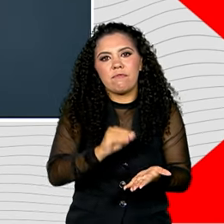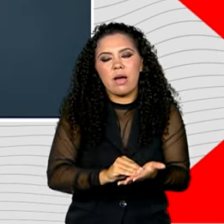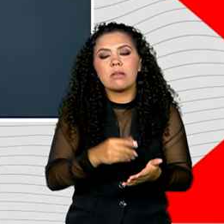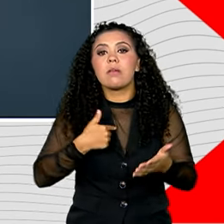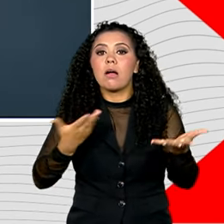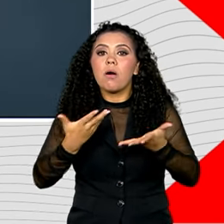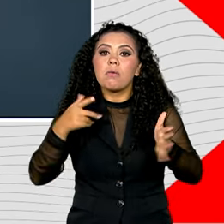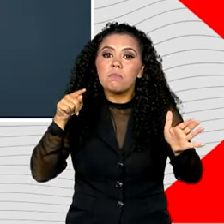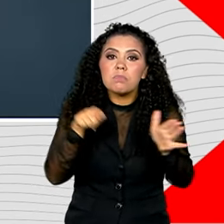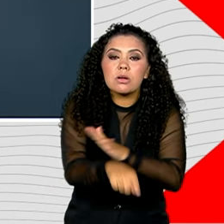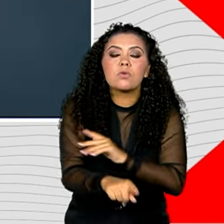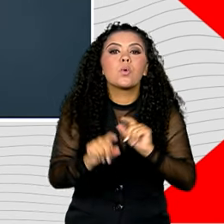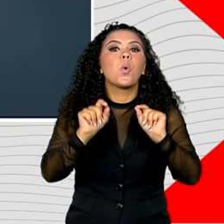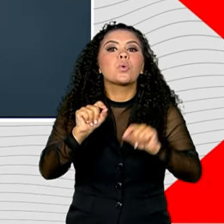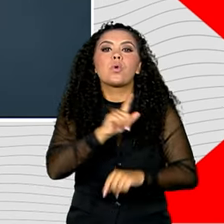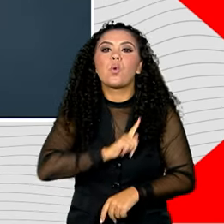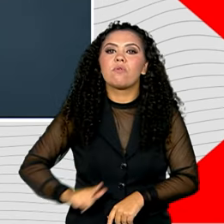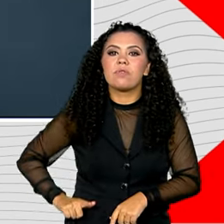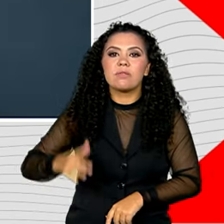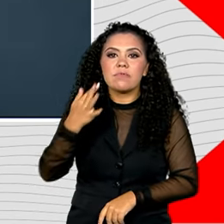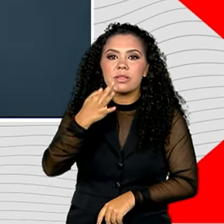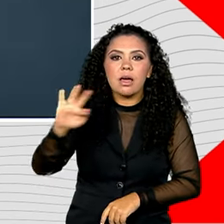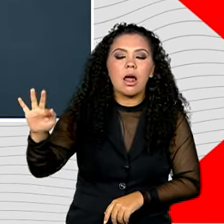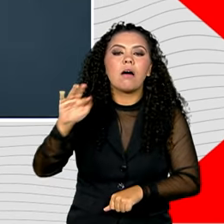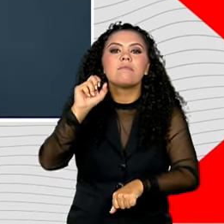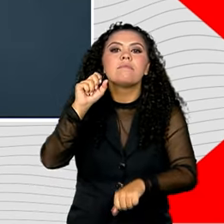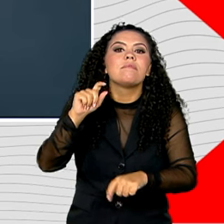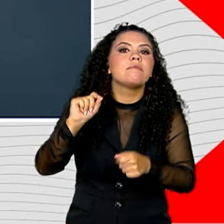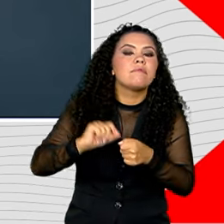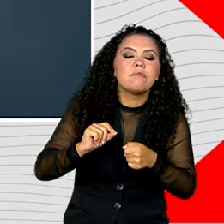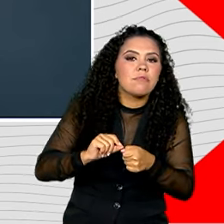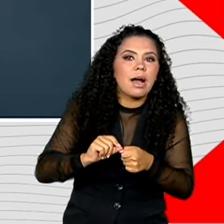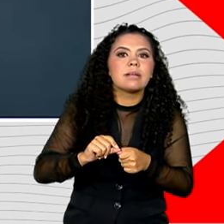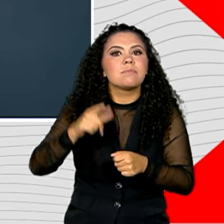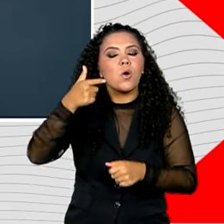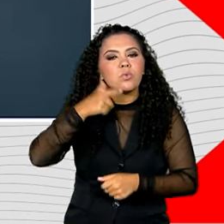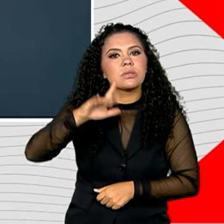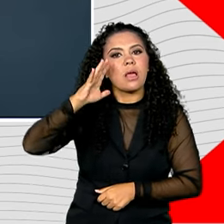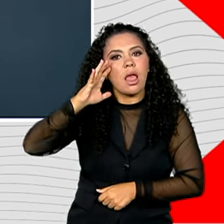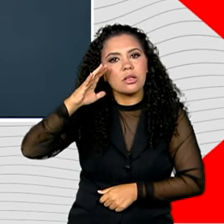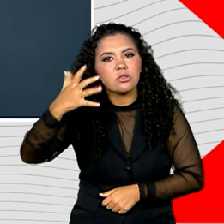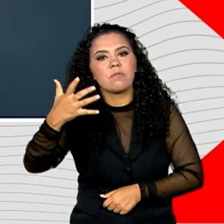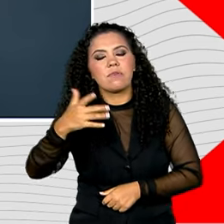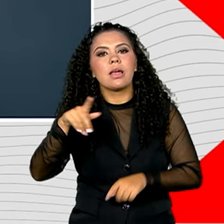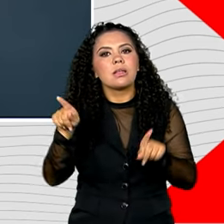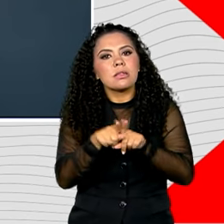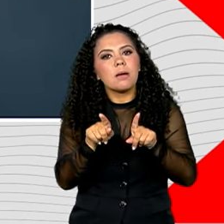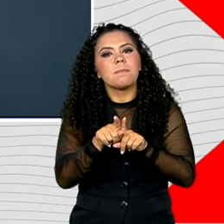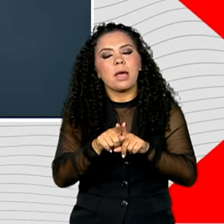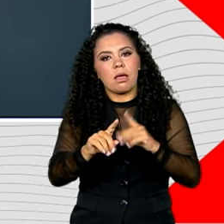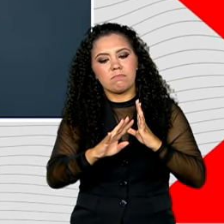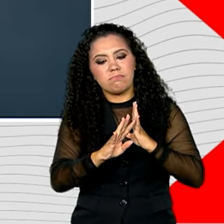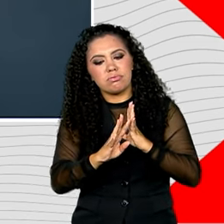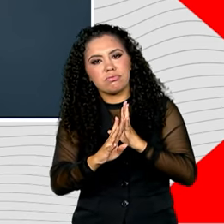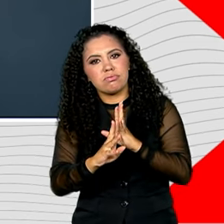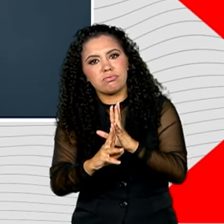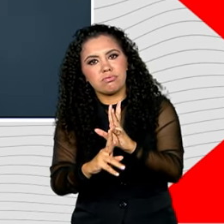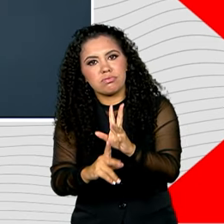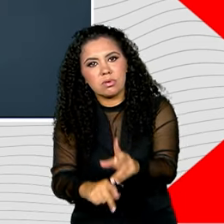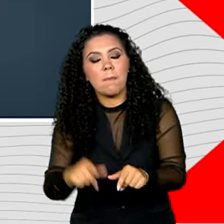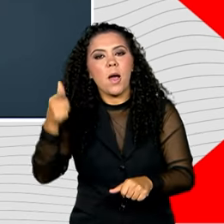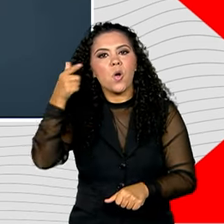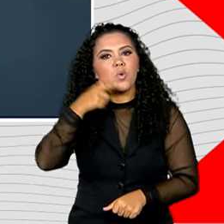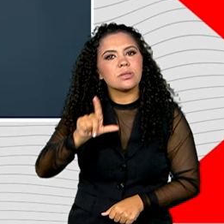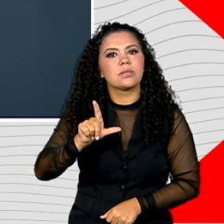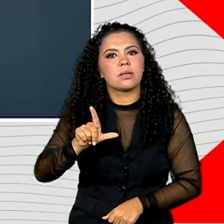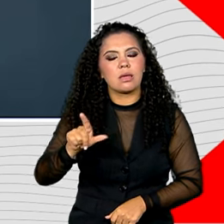vai fazer para que essas pessoas que não conseguiram ainda o registro profissional, que estão nessa fila, possam ter acesso a esses auxílios. E